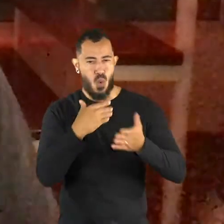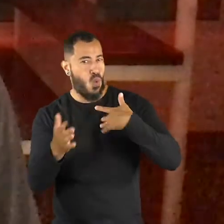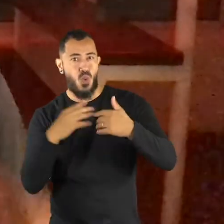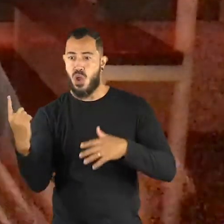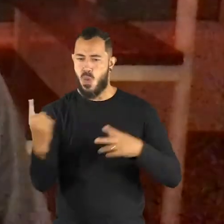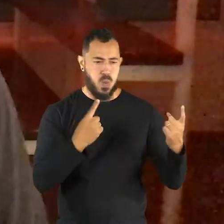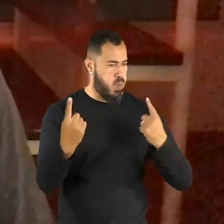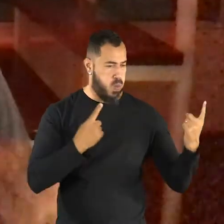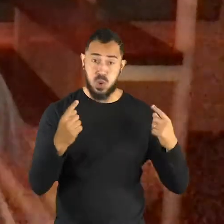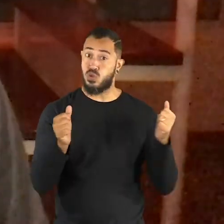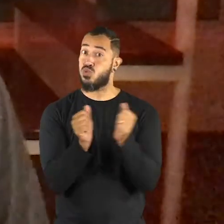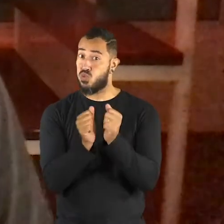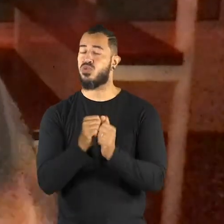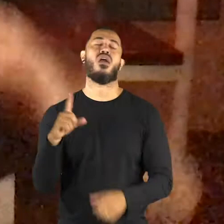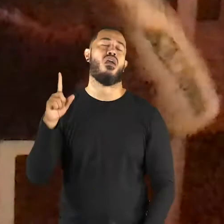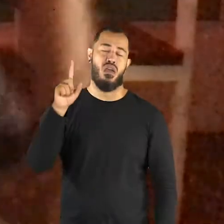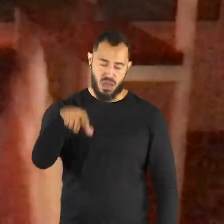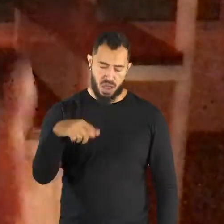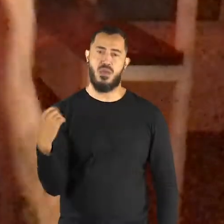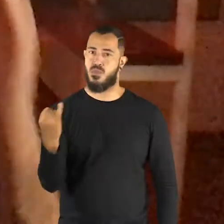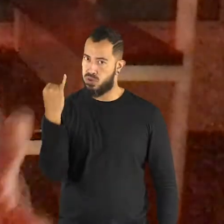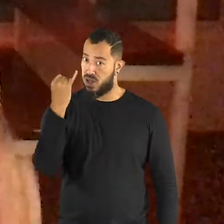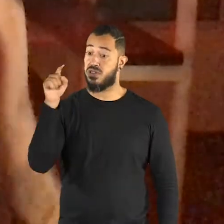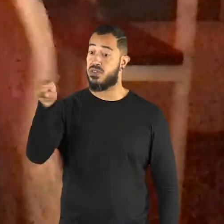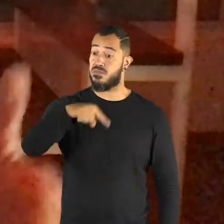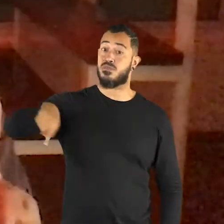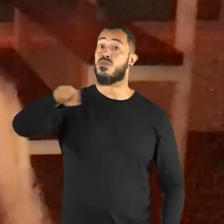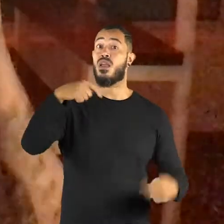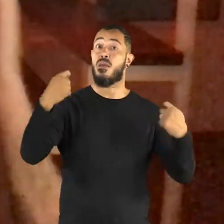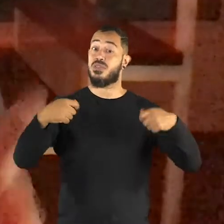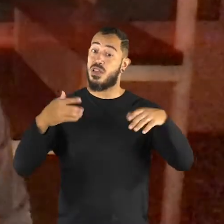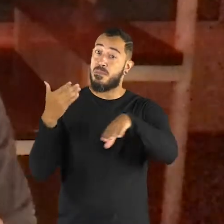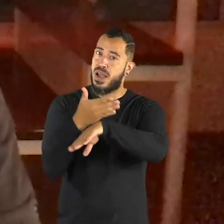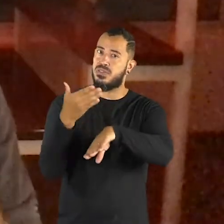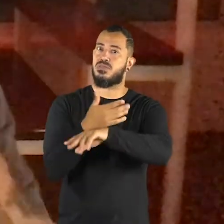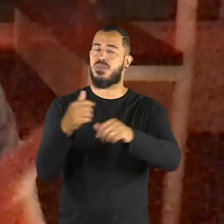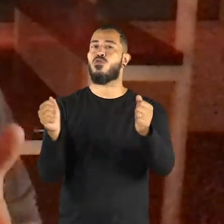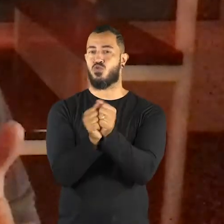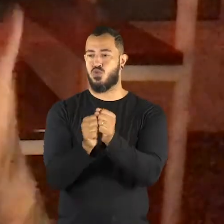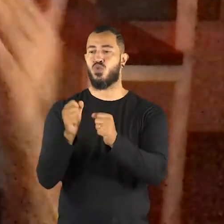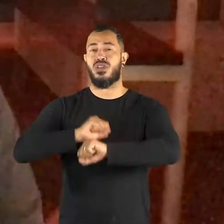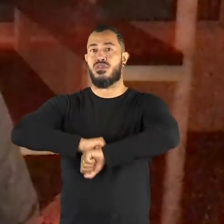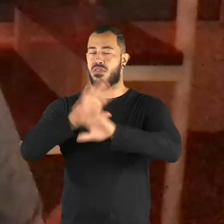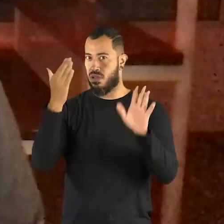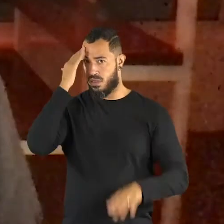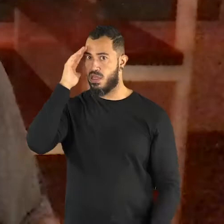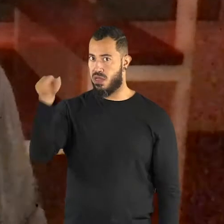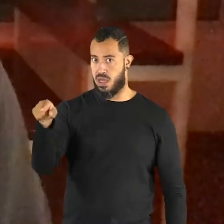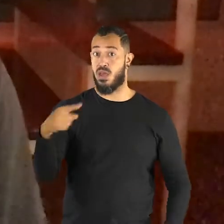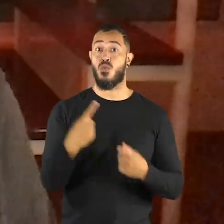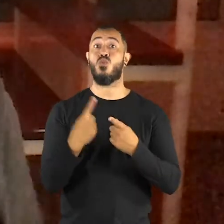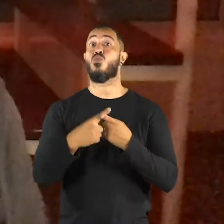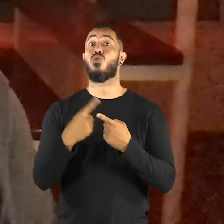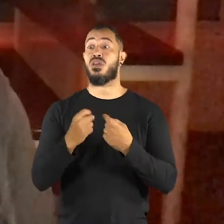que estão no seu elenco é muito importante. Elas precisam participar desses processos e entendê-los. Por quê? Porque na hora que